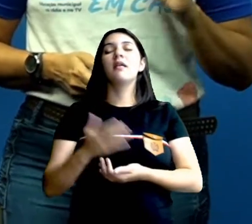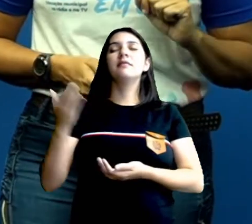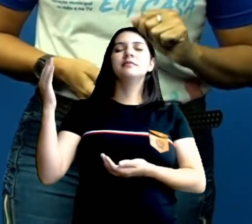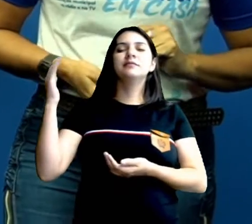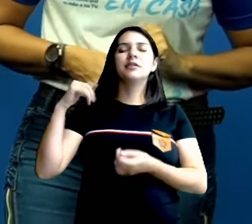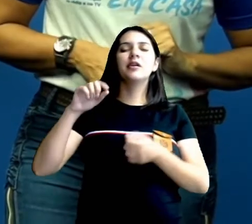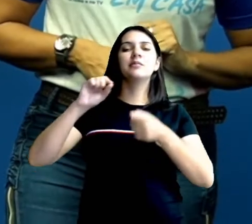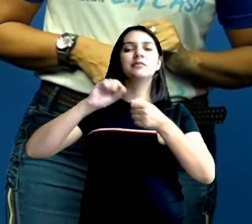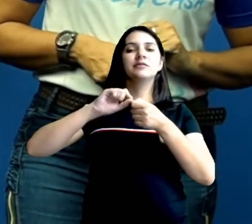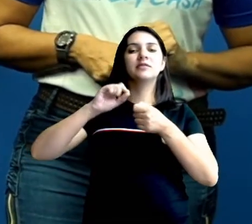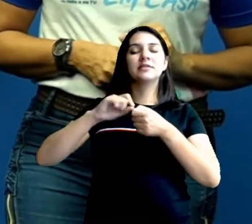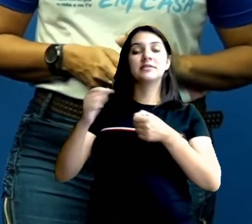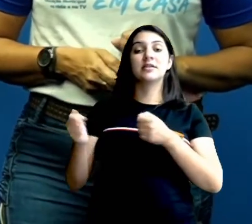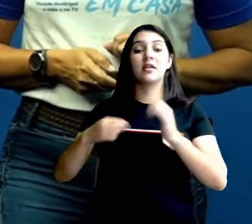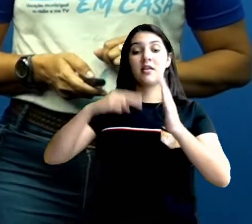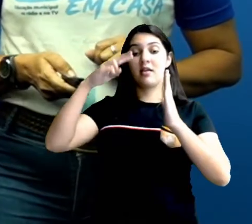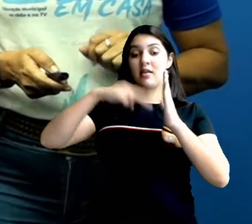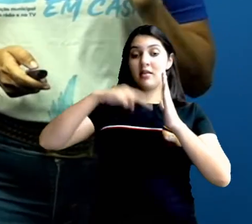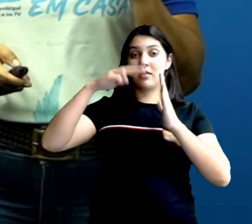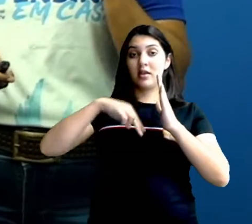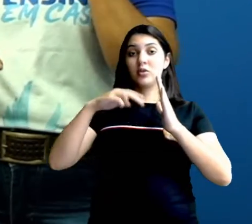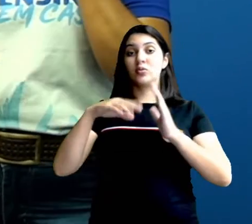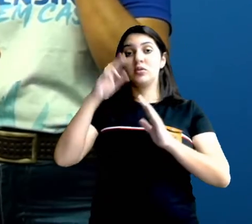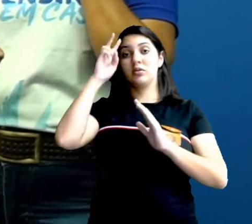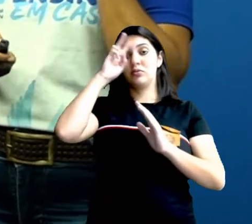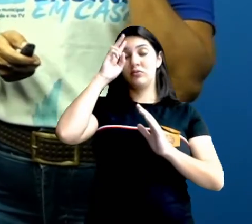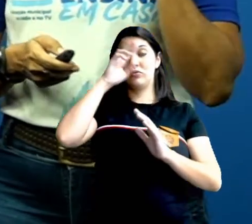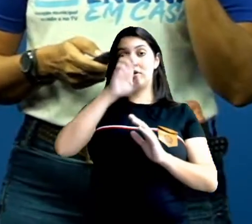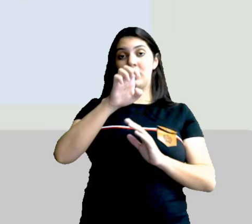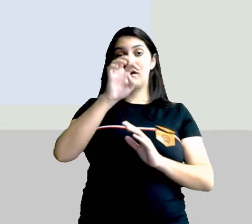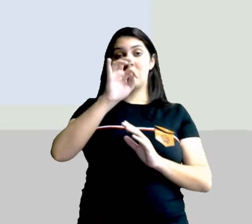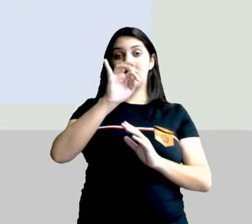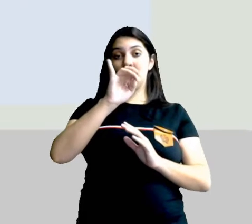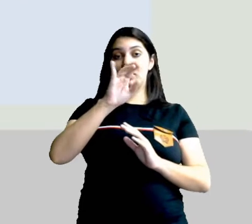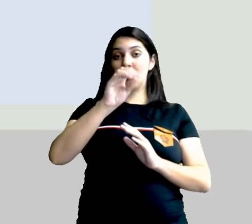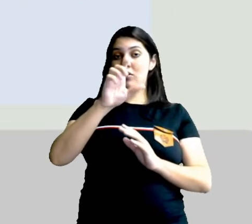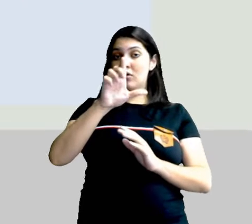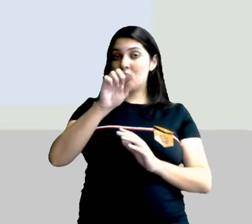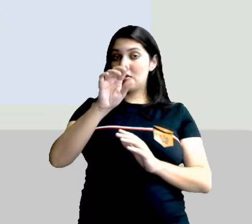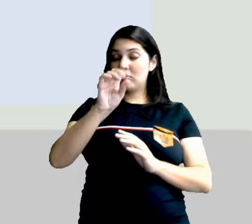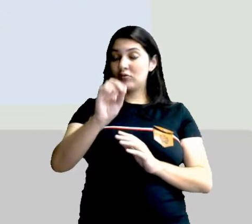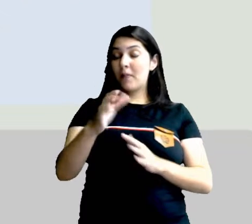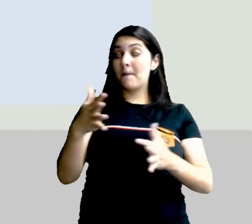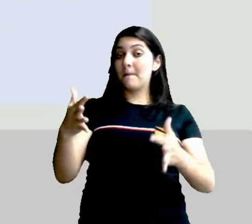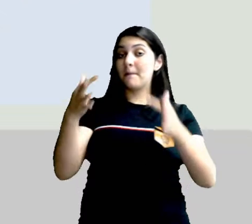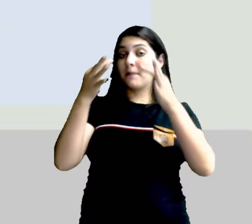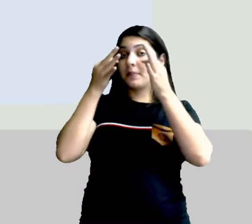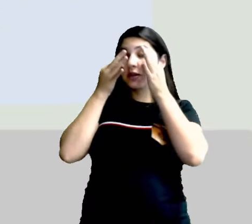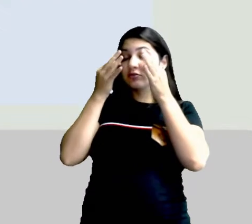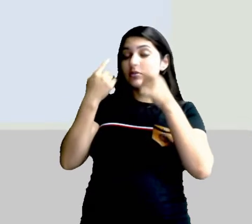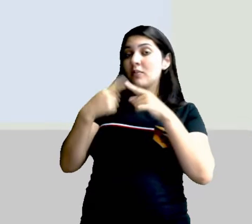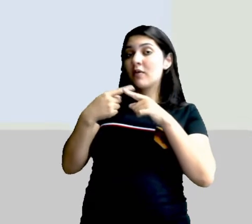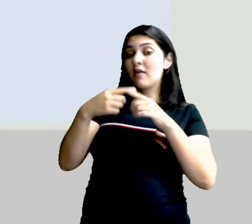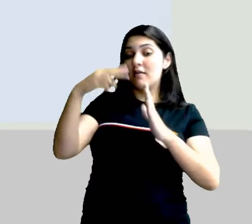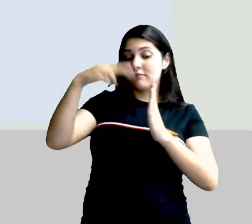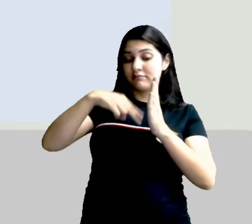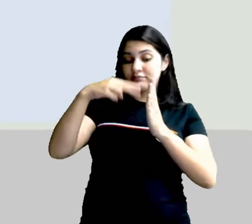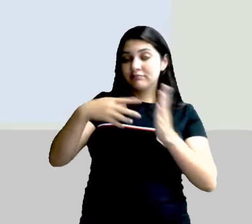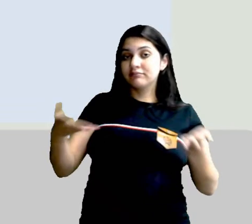Vamos fazer a leitura de um conto etiológico? Vamos lá, preste atenção, tá? Que a gente vai fazer a